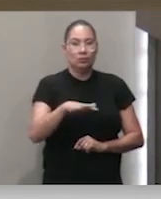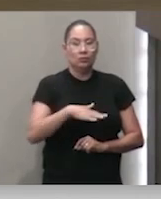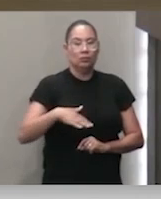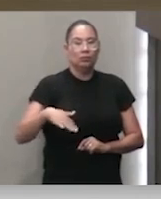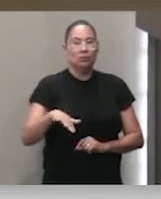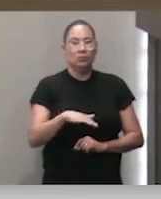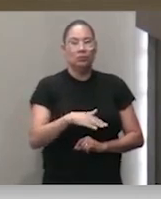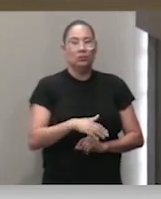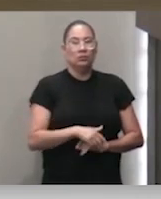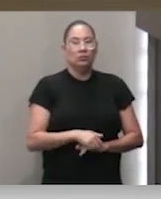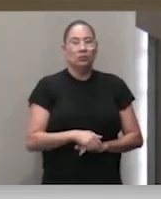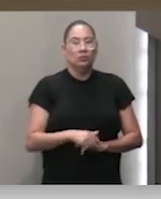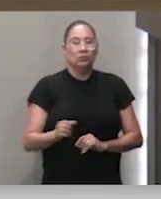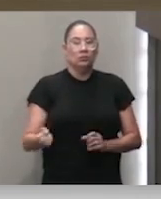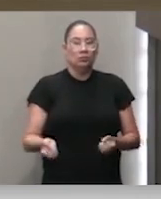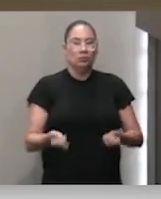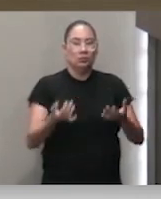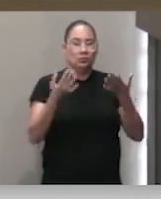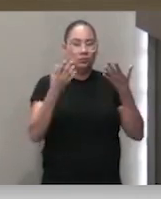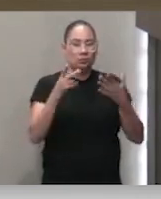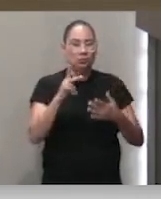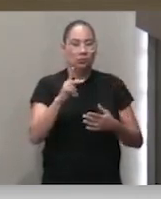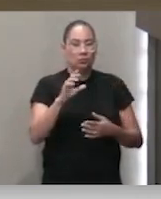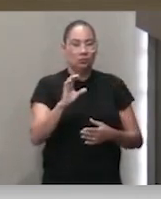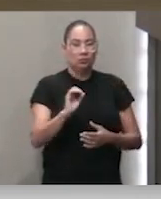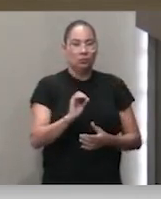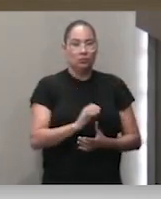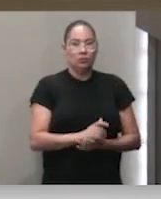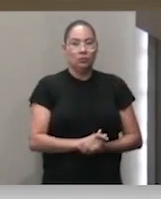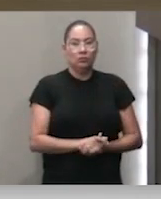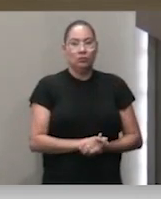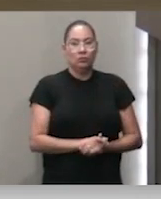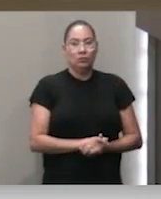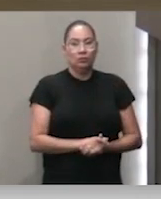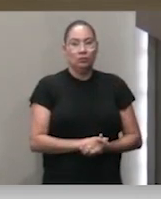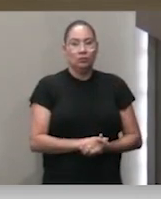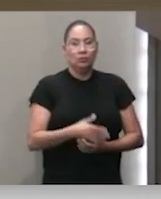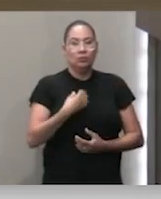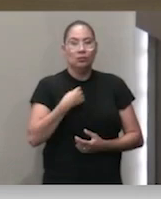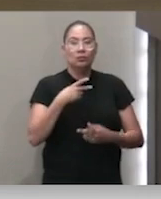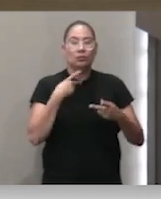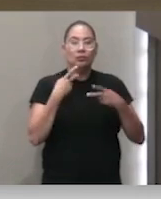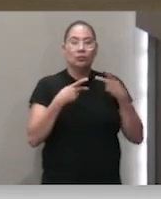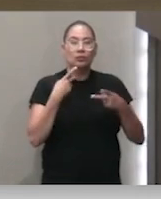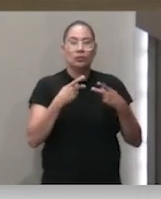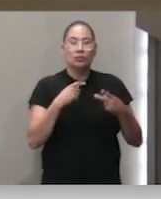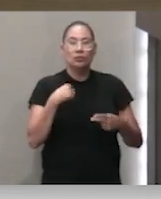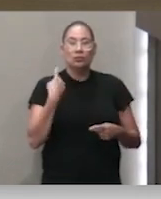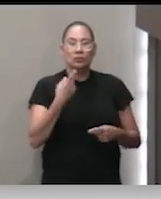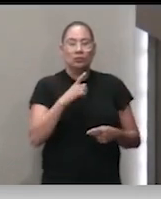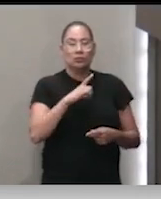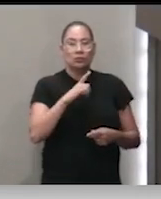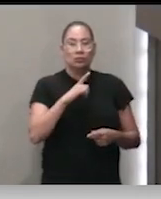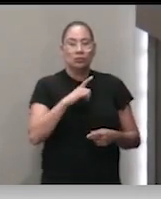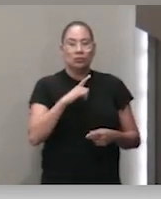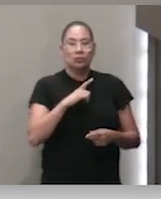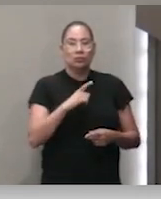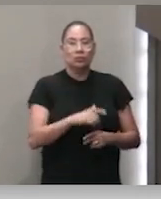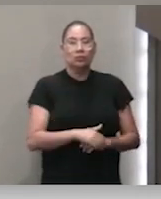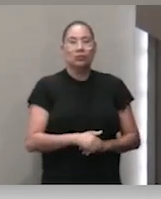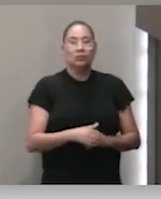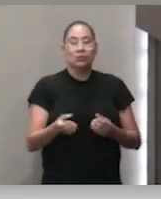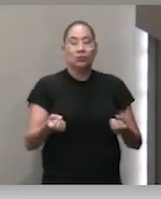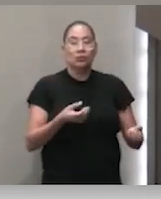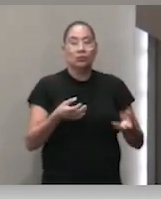situação, a poeira. O que eu quero dizer, pessoal, que nós temos aí, passando por uma